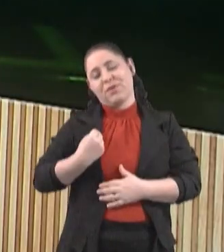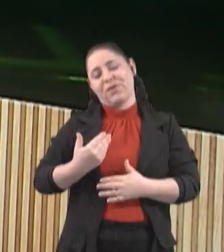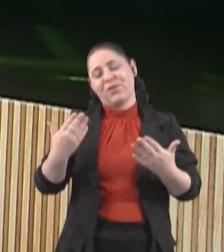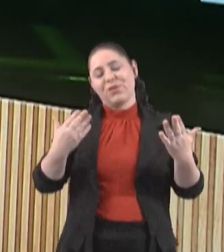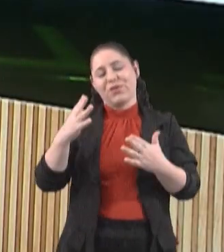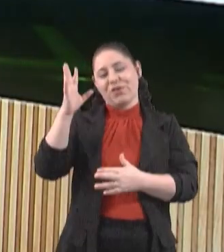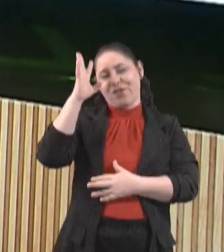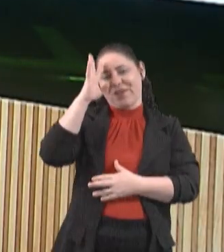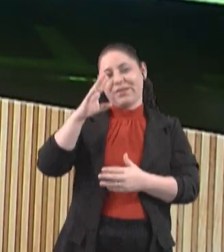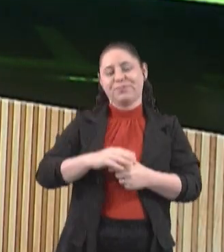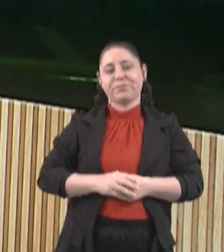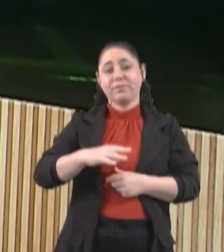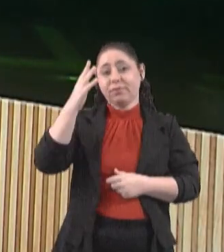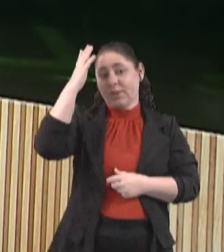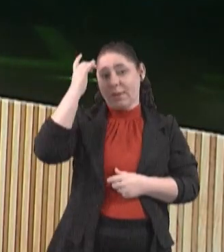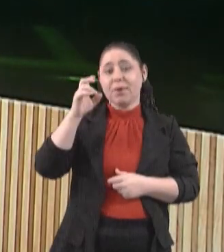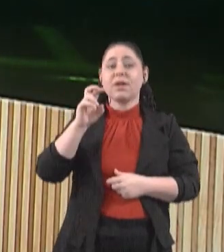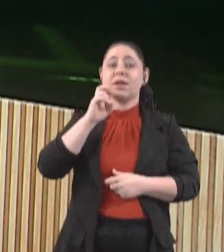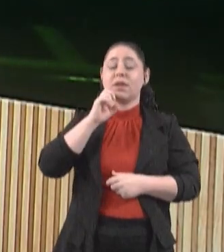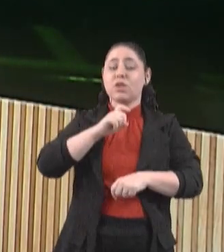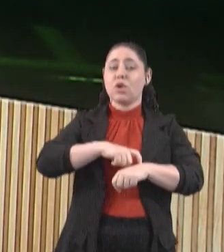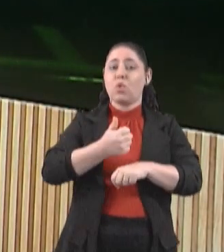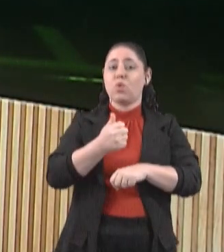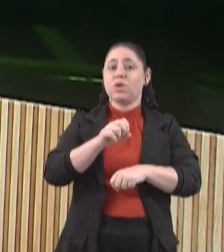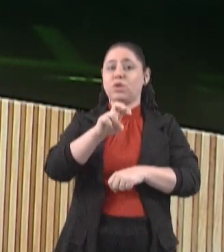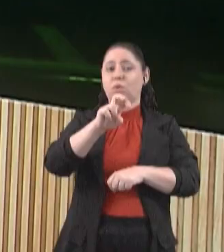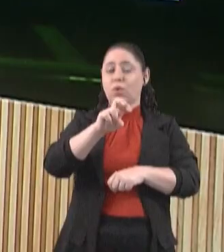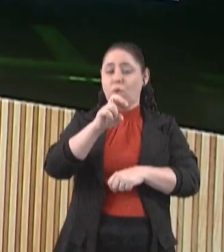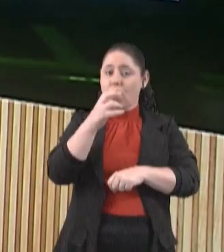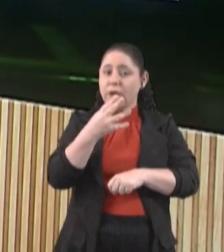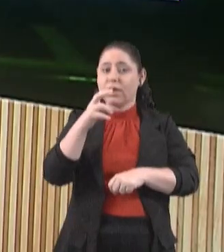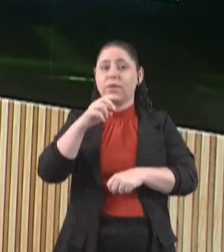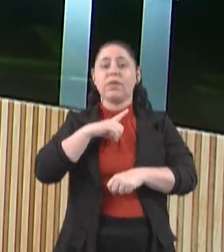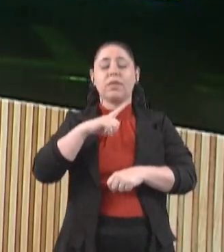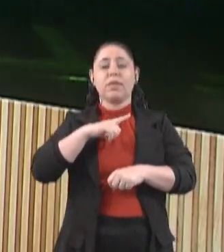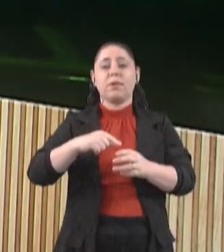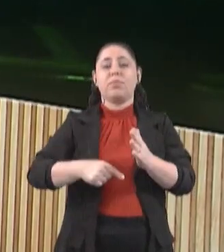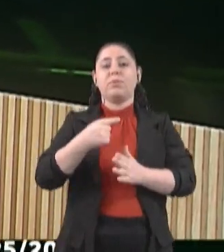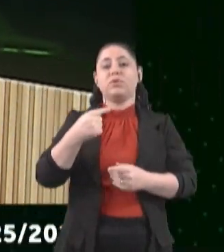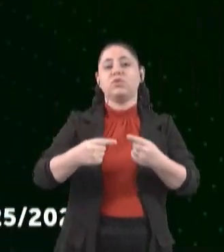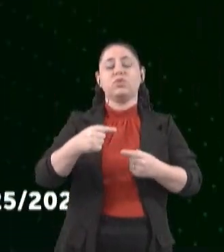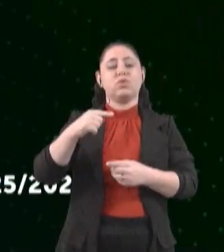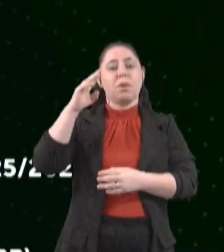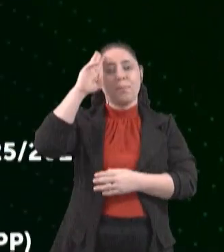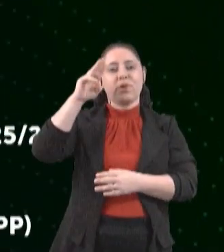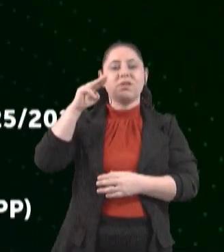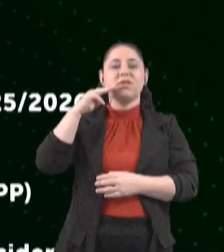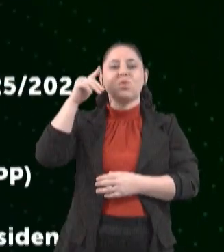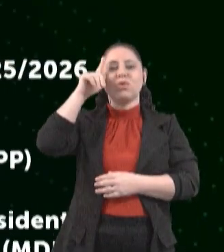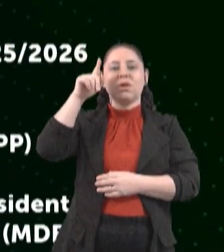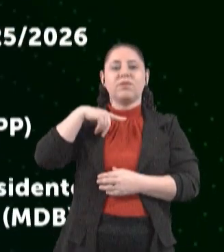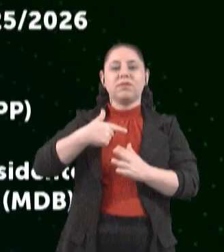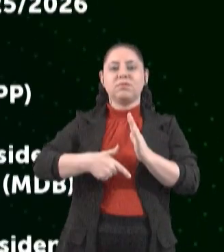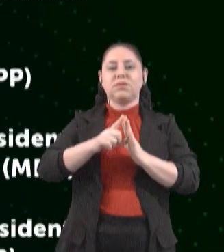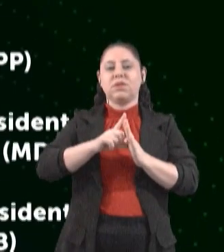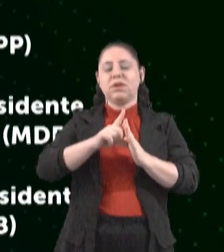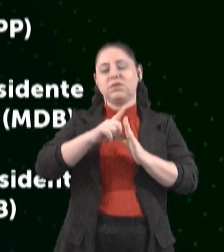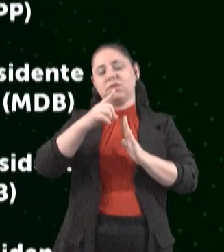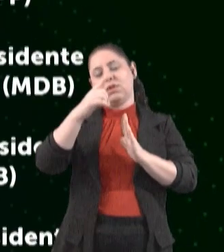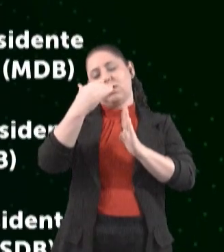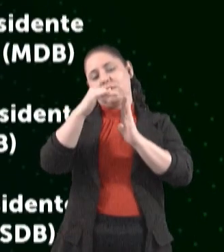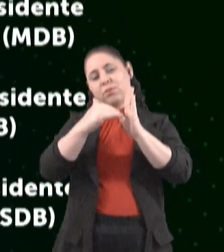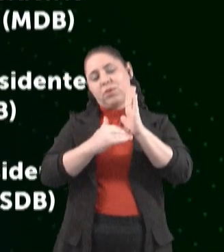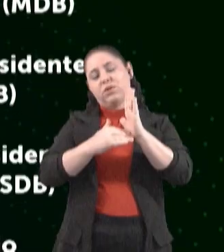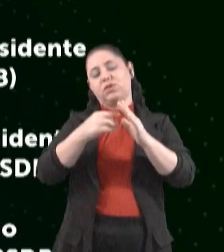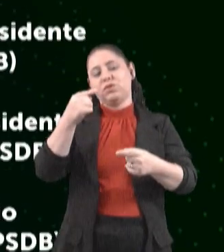audiência nessa quarta-feira. Amanhã, quinta-feira, a partir das 8h45, tem primeira discussão, Marité Kogo e Gustavo Fax, antecipando os assuntos que